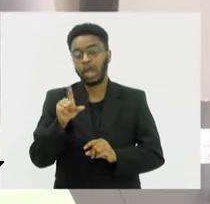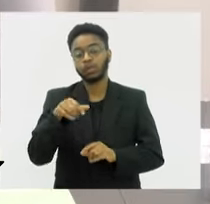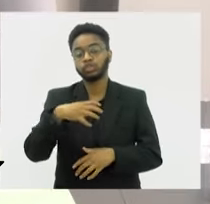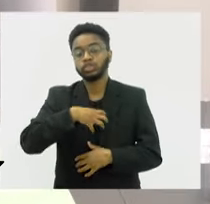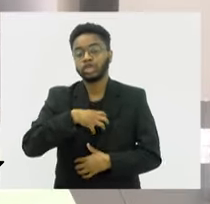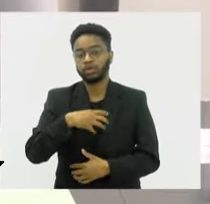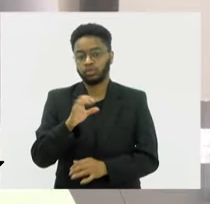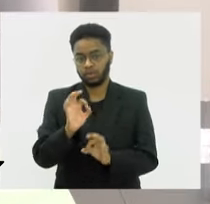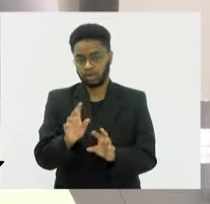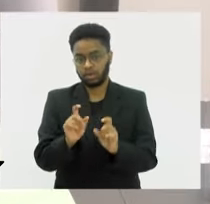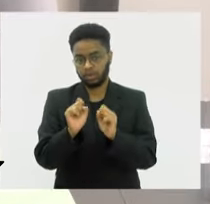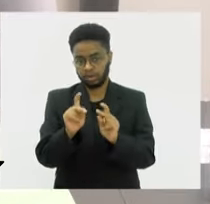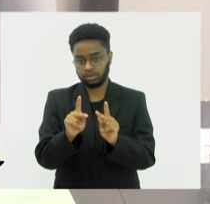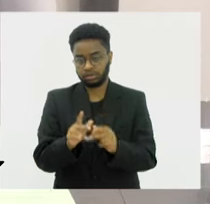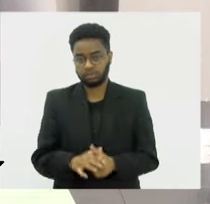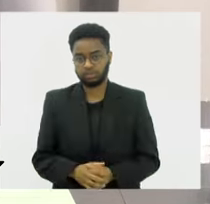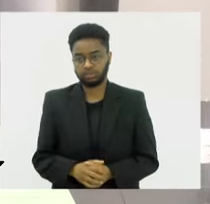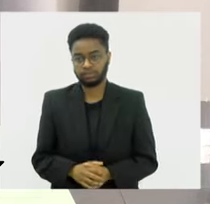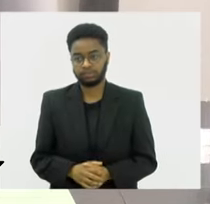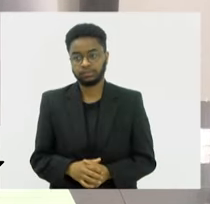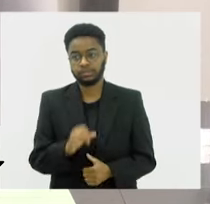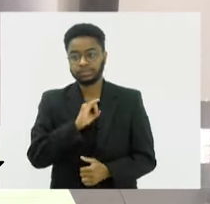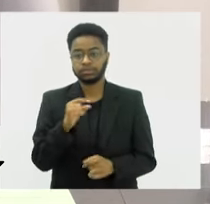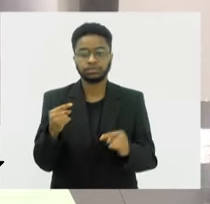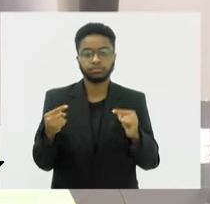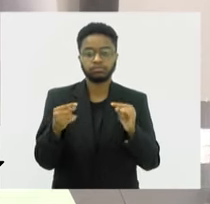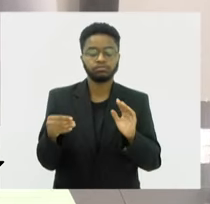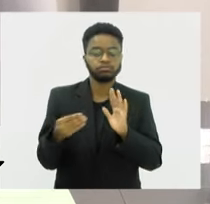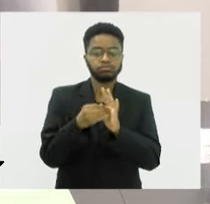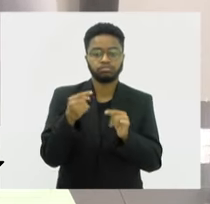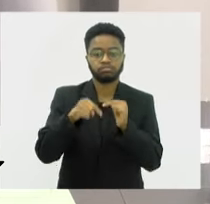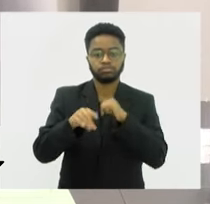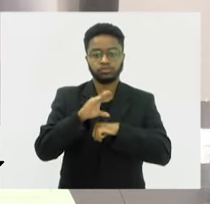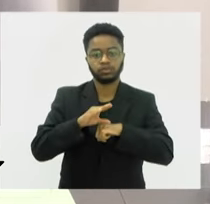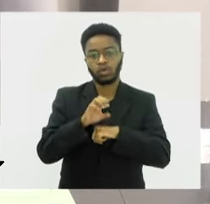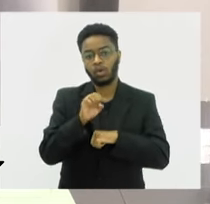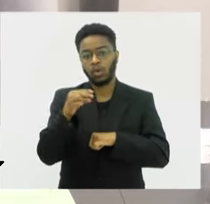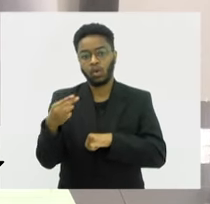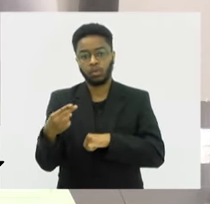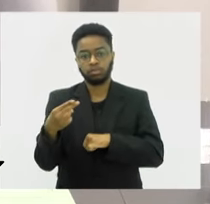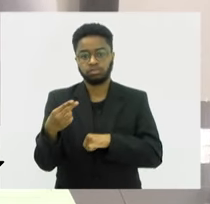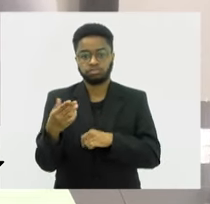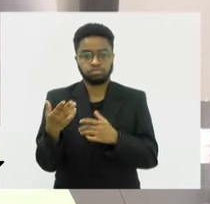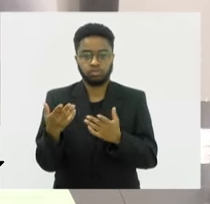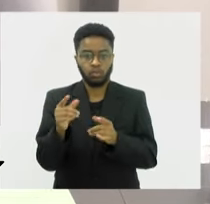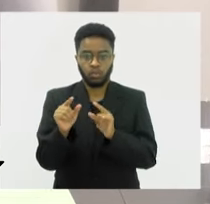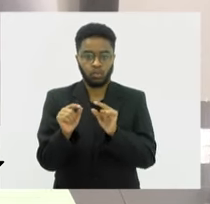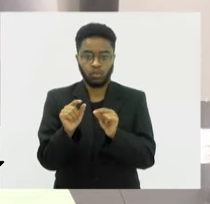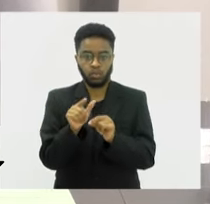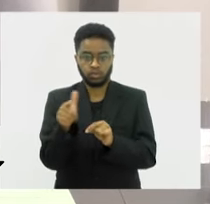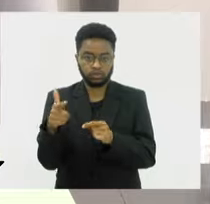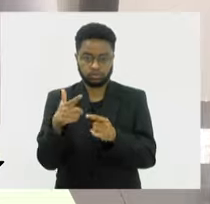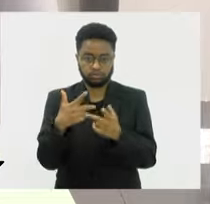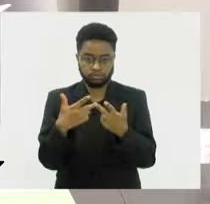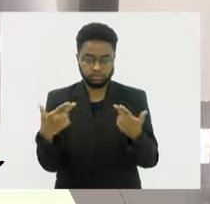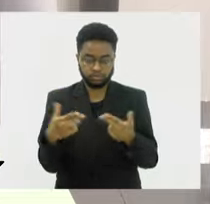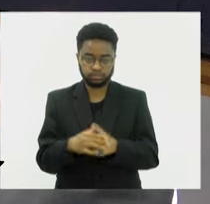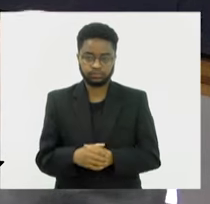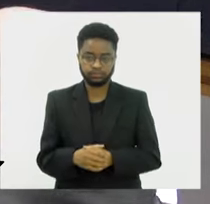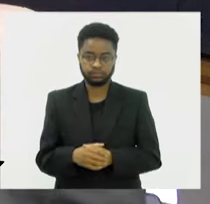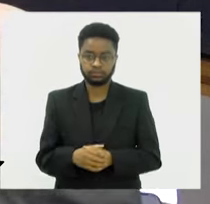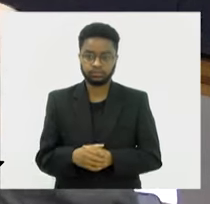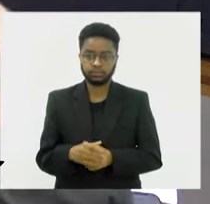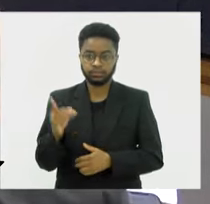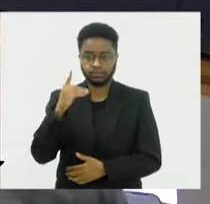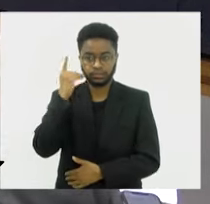É só forma. Presidente. Para uma potencial inconstitucionalidade ou prejudicabilidade. Deputado Serafini. Presidente, eu acho que a deputada Célia guarda razão quando